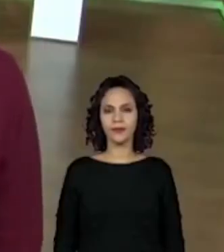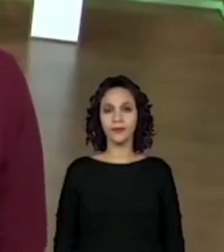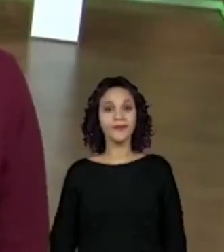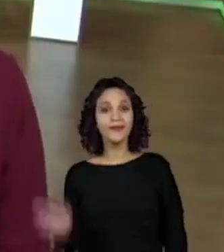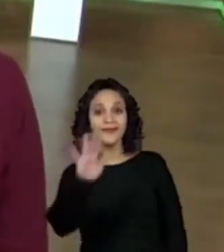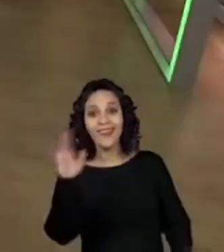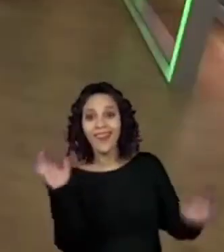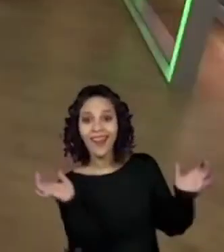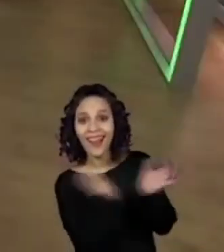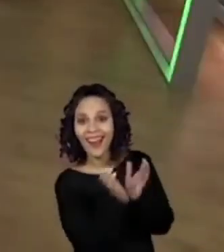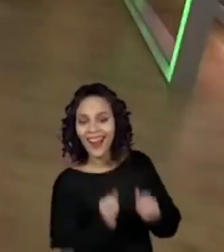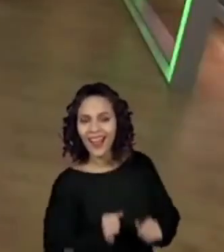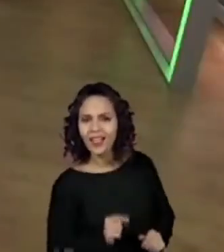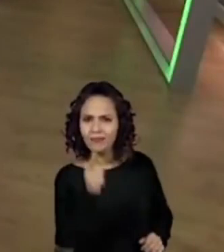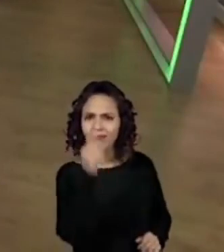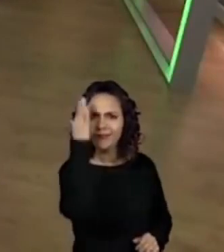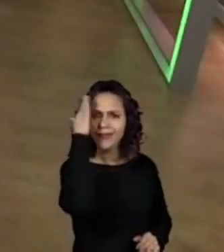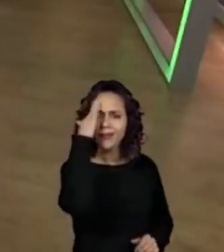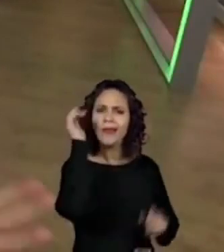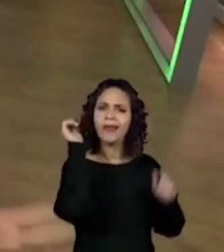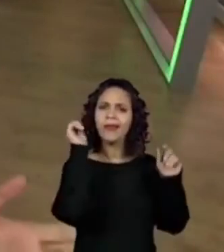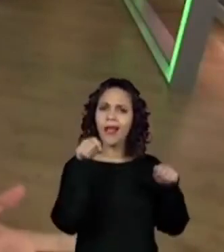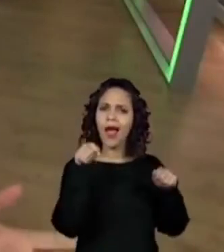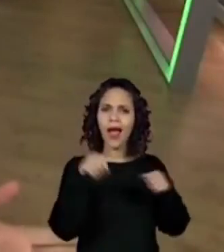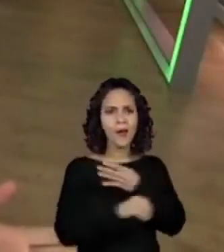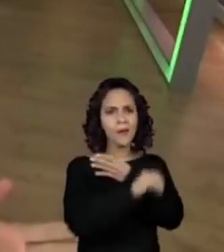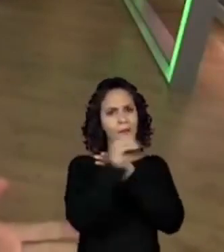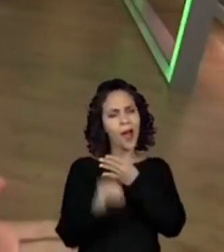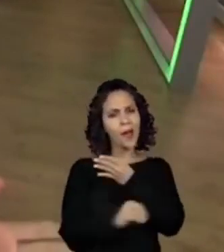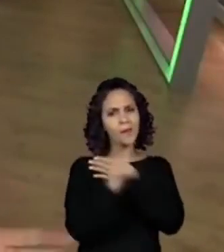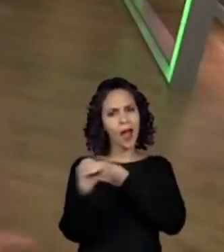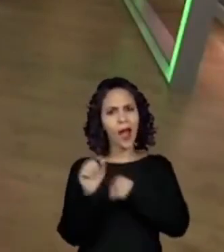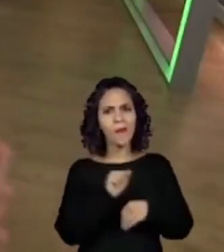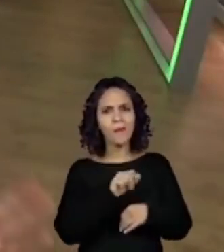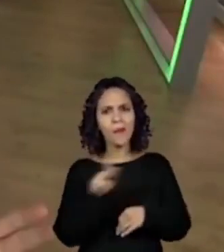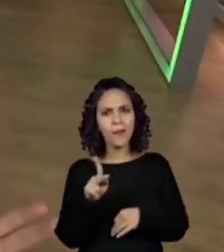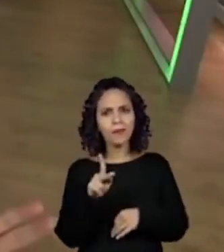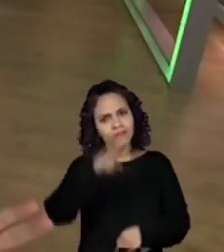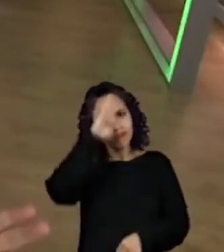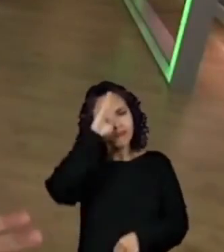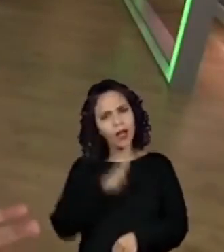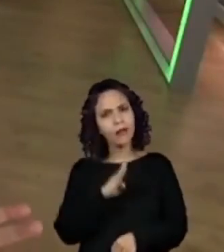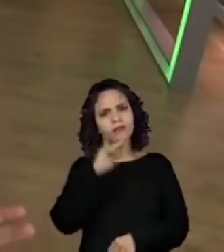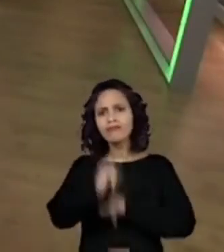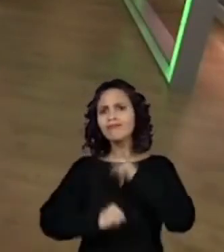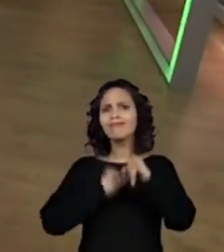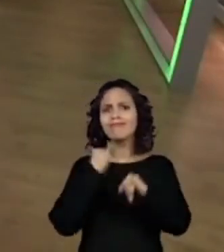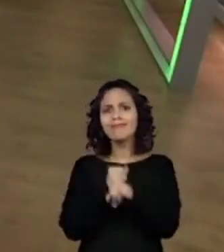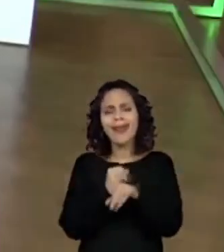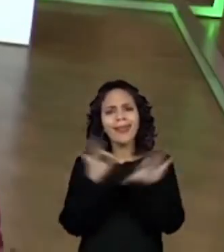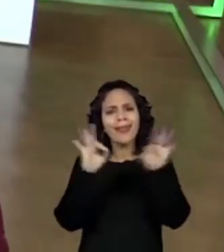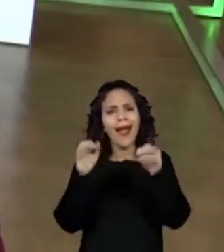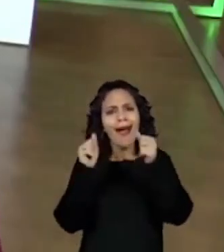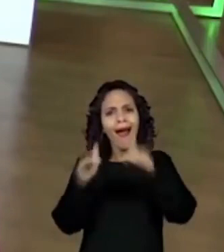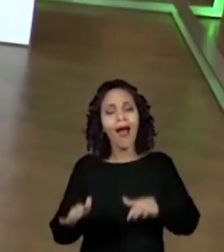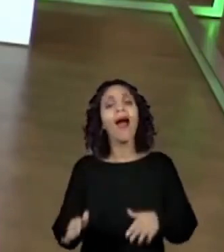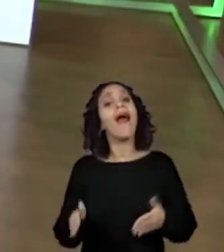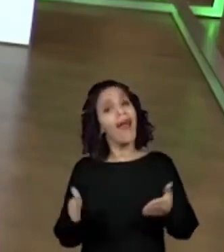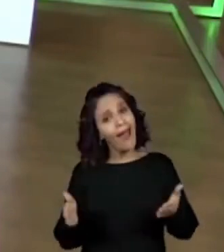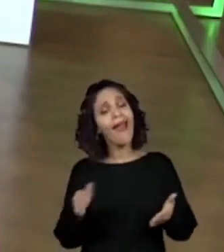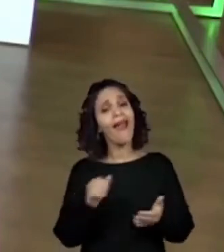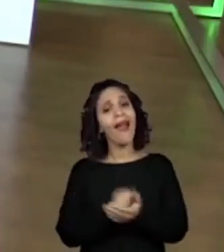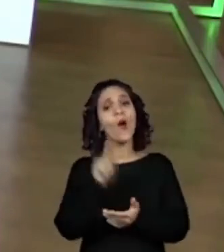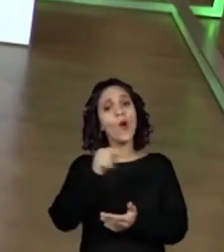E aí, galera, vocês sabiam que dá para usar os aplicativos do Centro de Mídias gratuitamente, sem gastar da sua internet? Esses são os